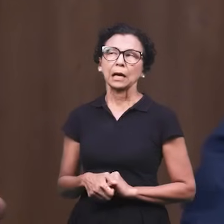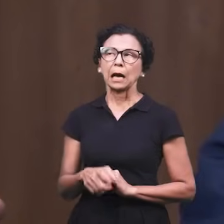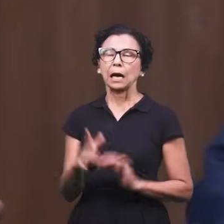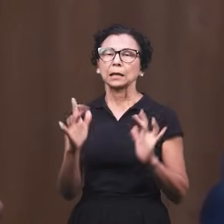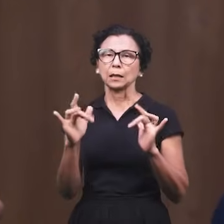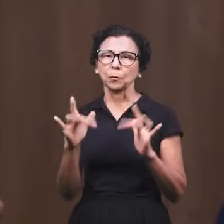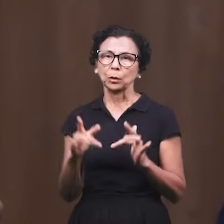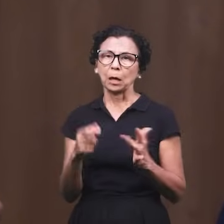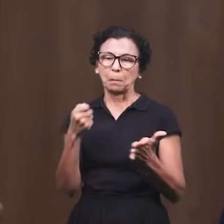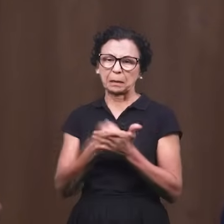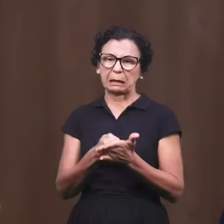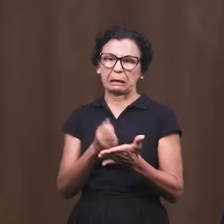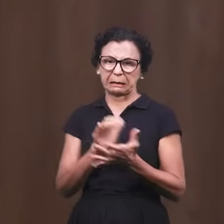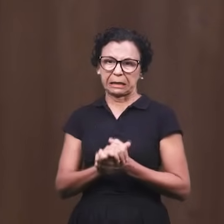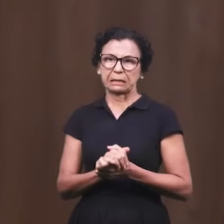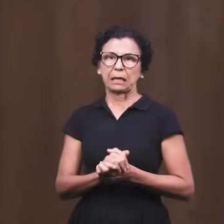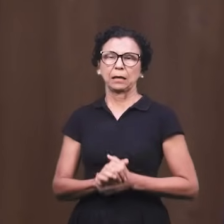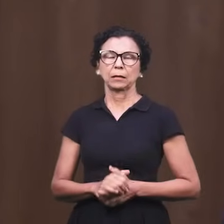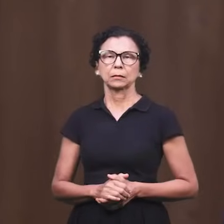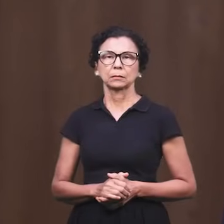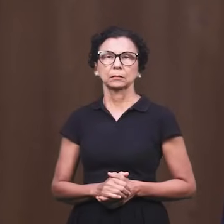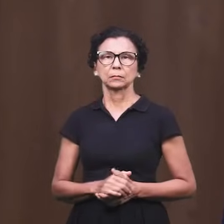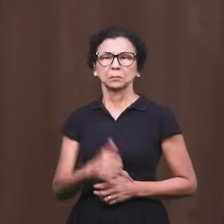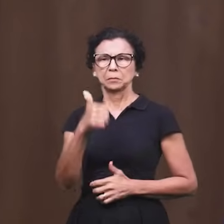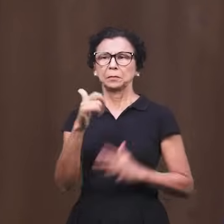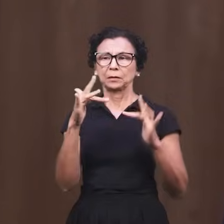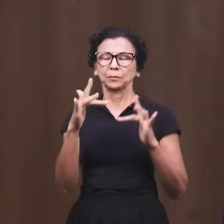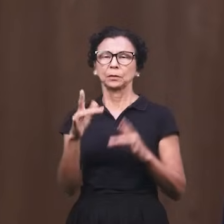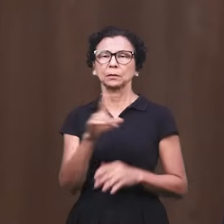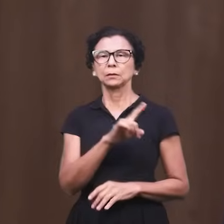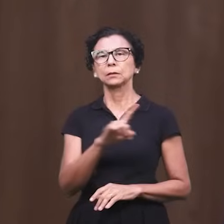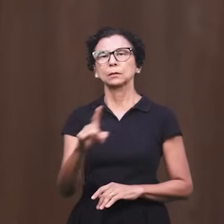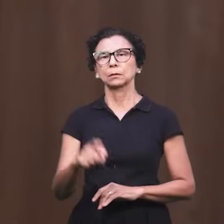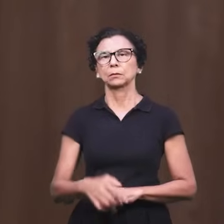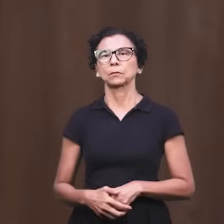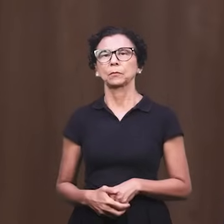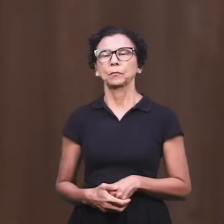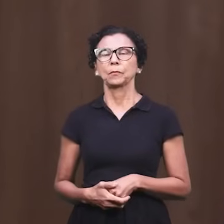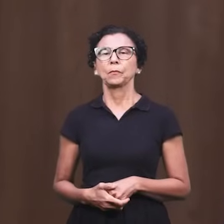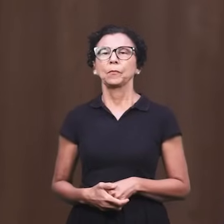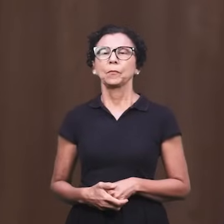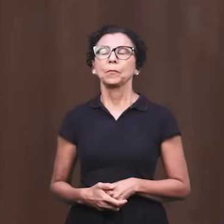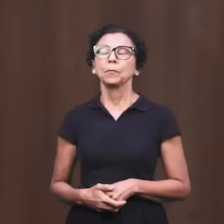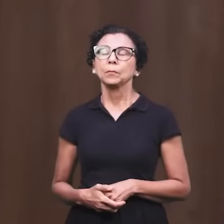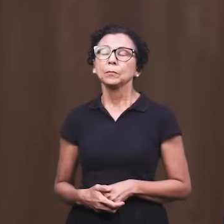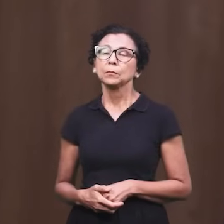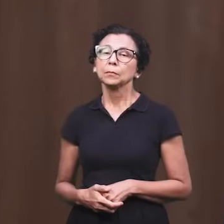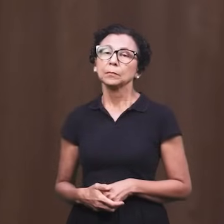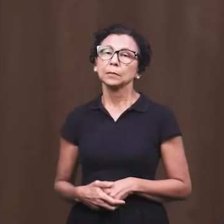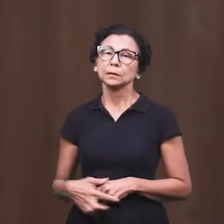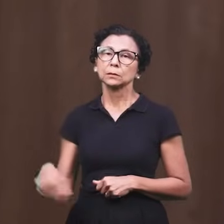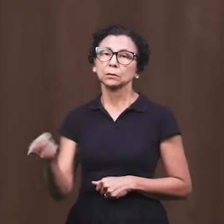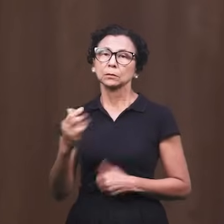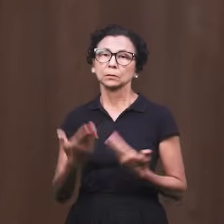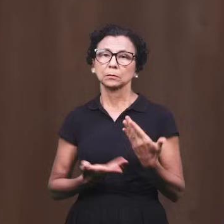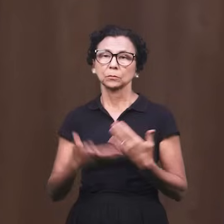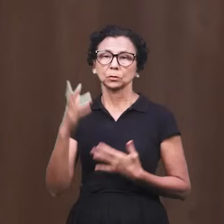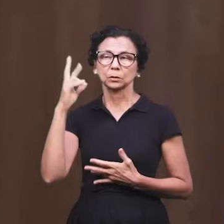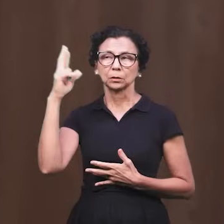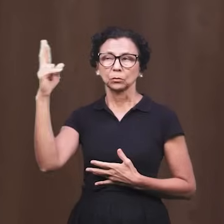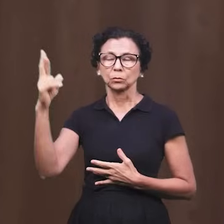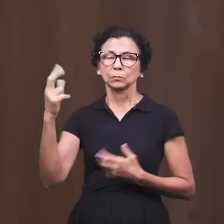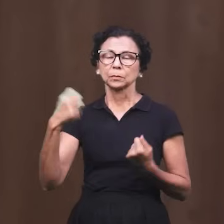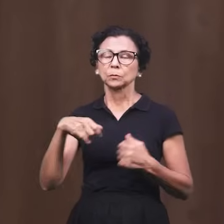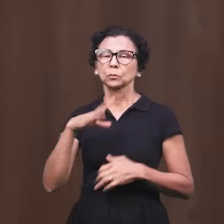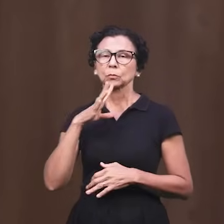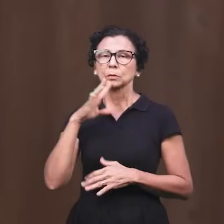você, o seu primeiro namorado. Quando, na obra do Senhor, a gente quer conhecer a vontade do Senhor.